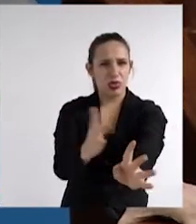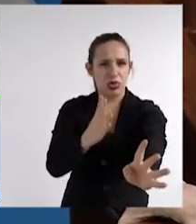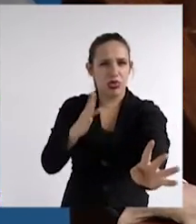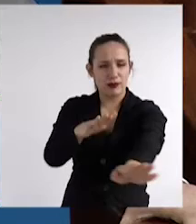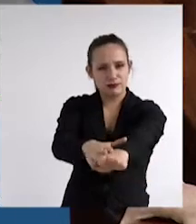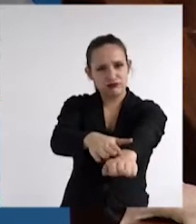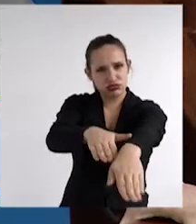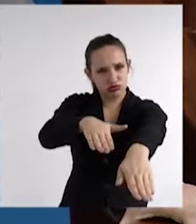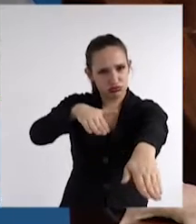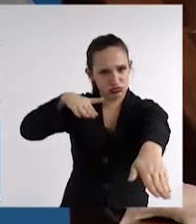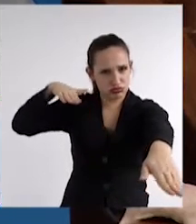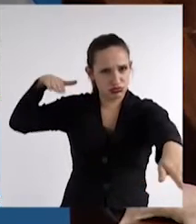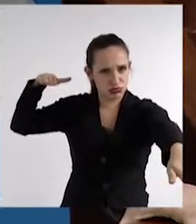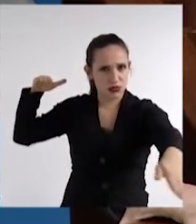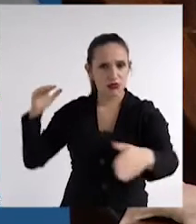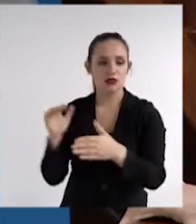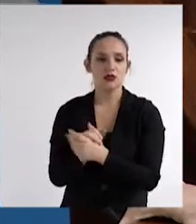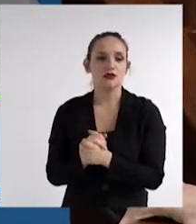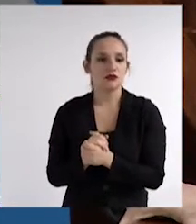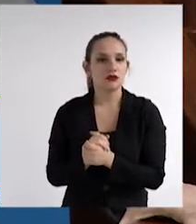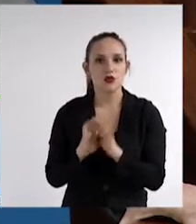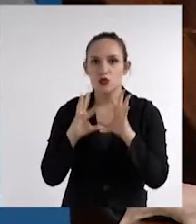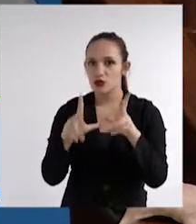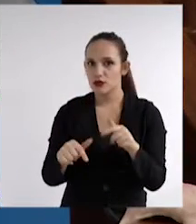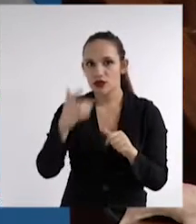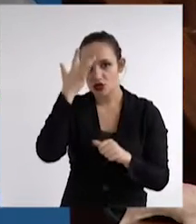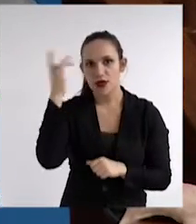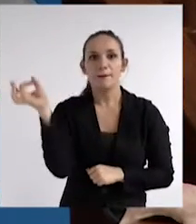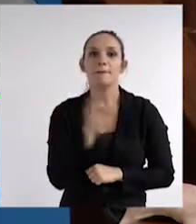enormes, com medo.